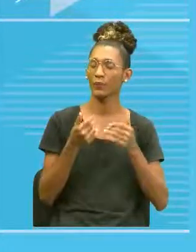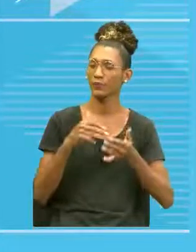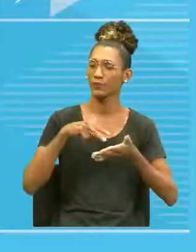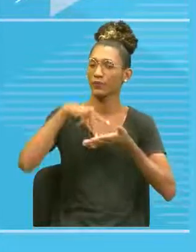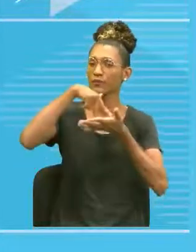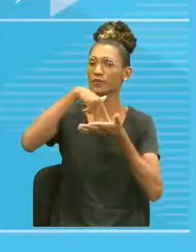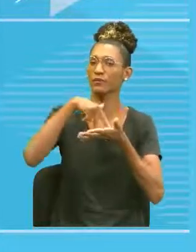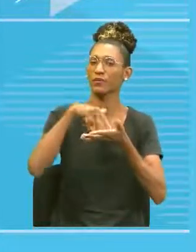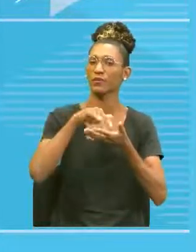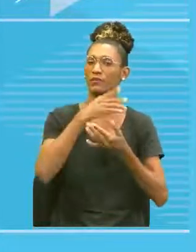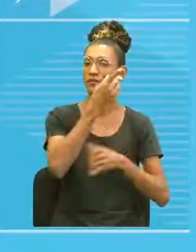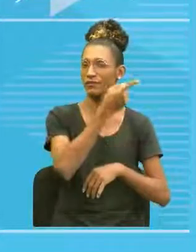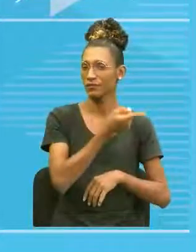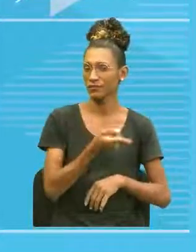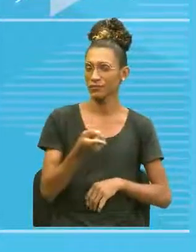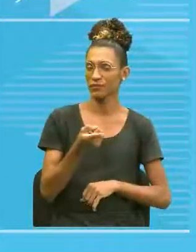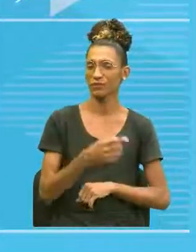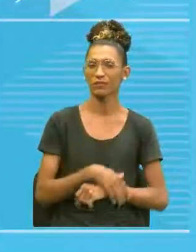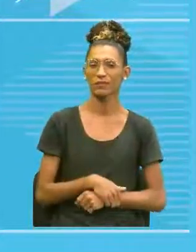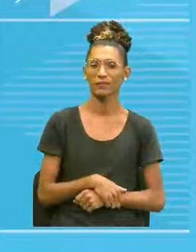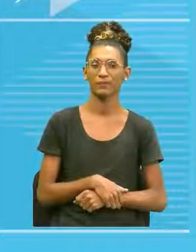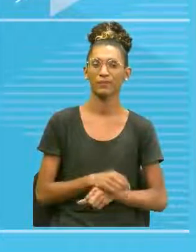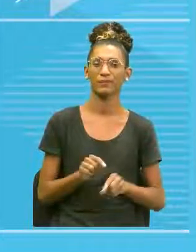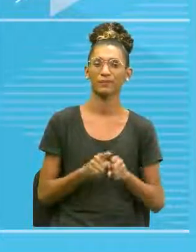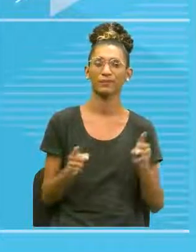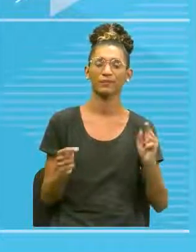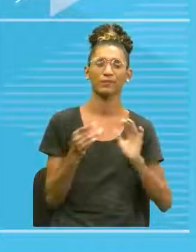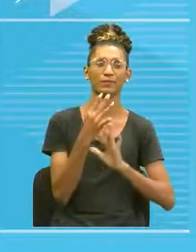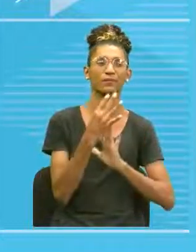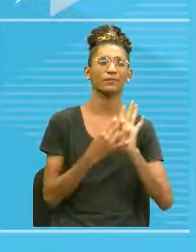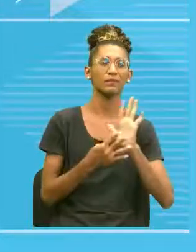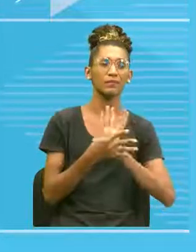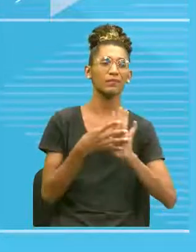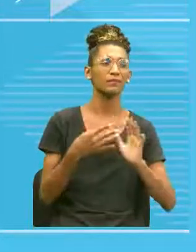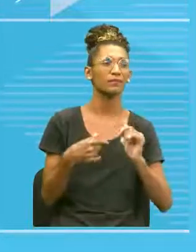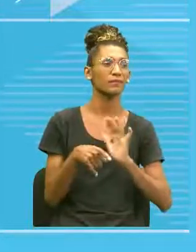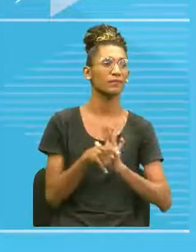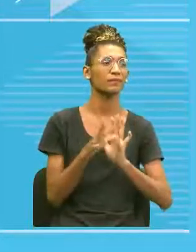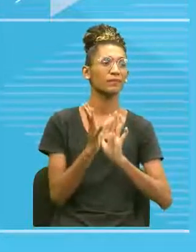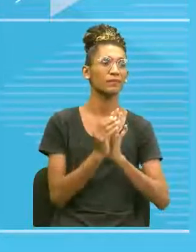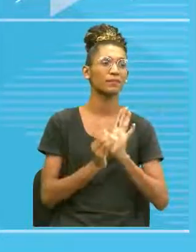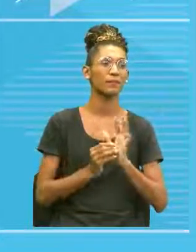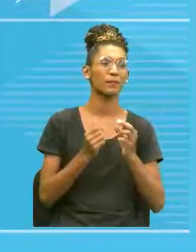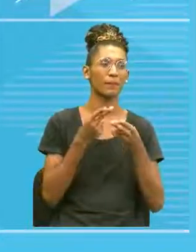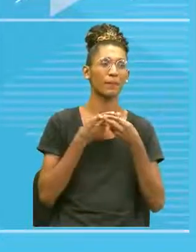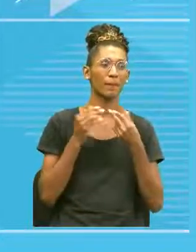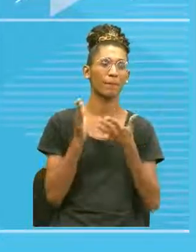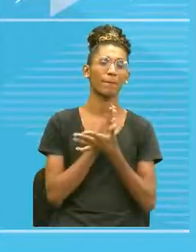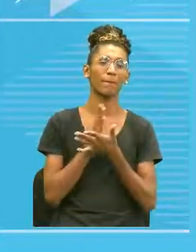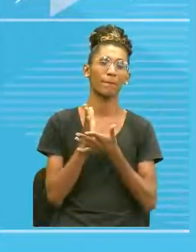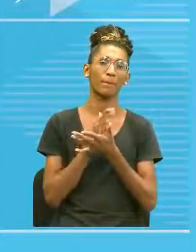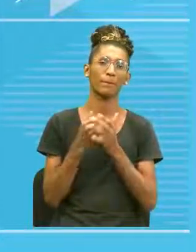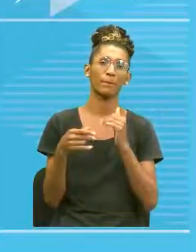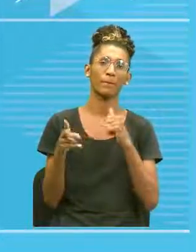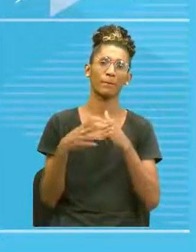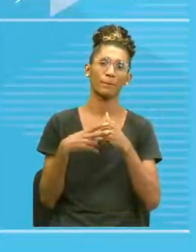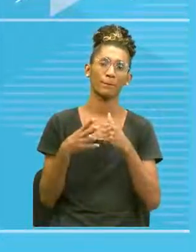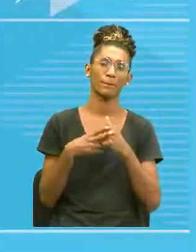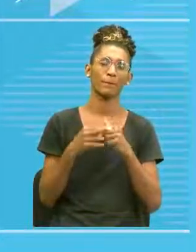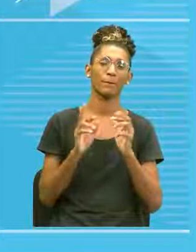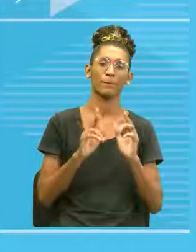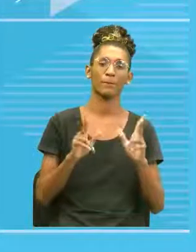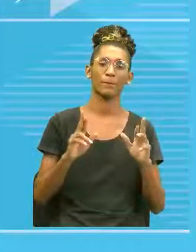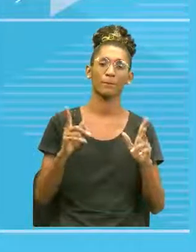havia cantado tu havia se Encantado mas aqui no quadro do material eu usei verbos diferentes para